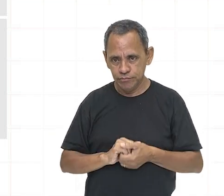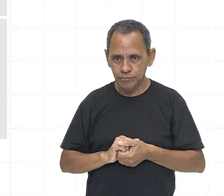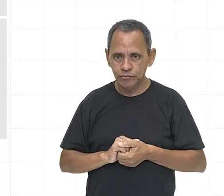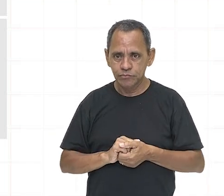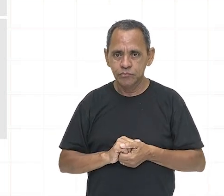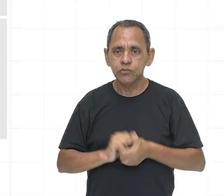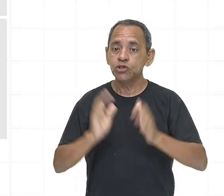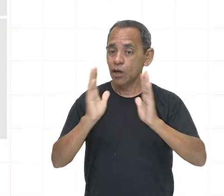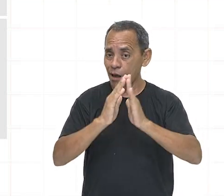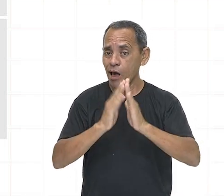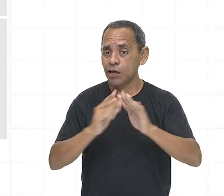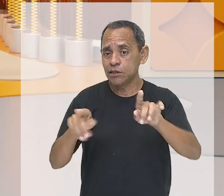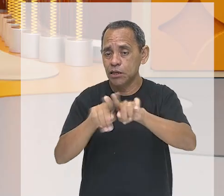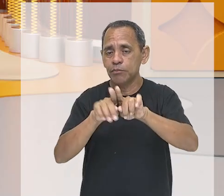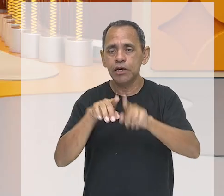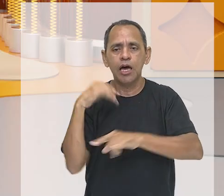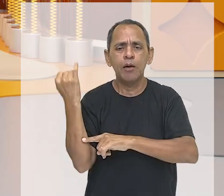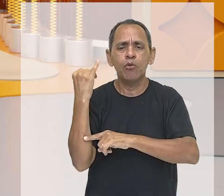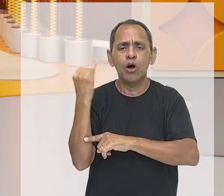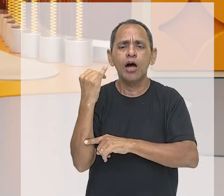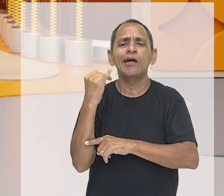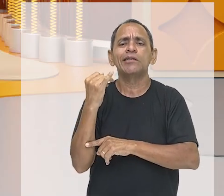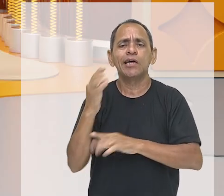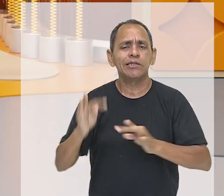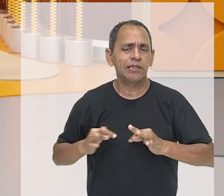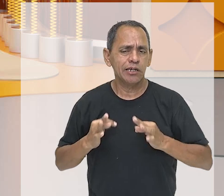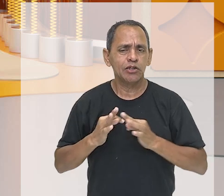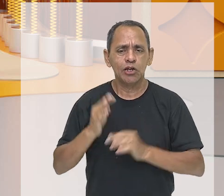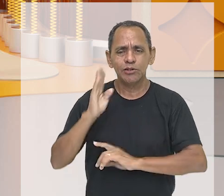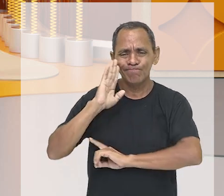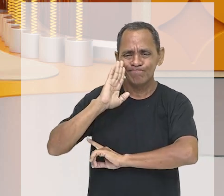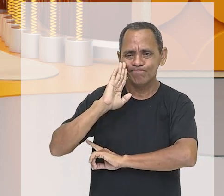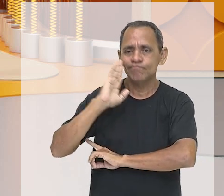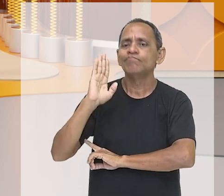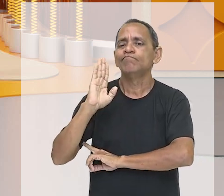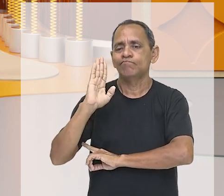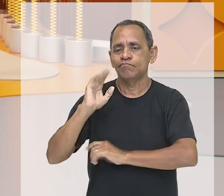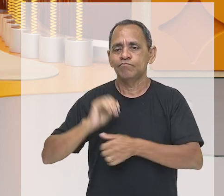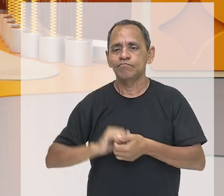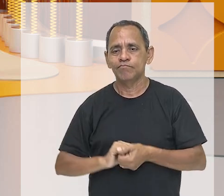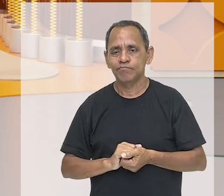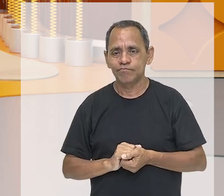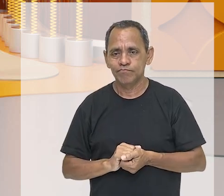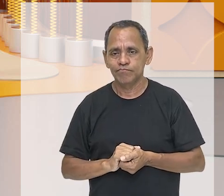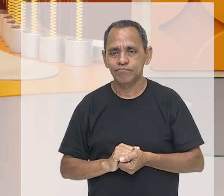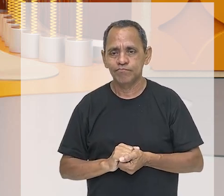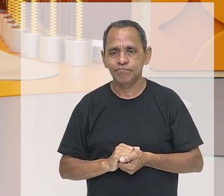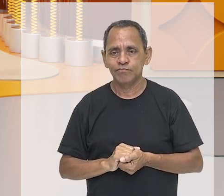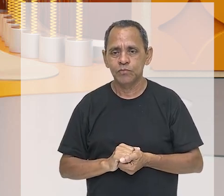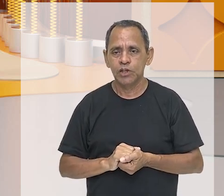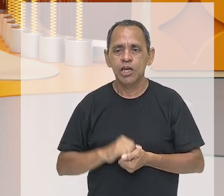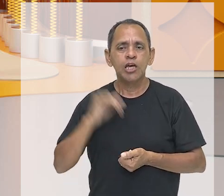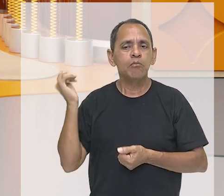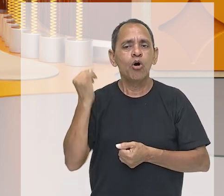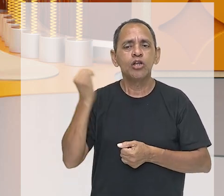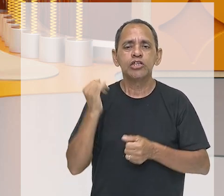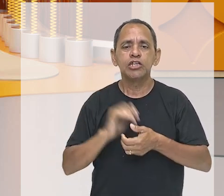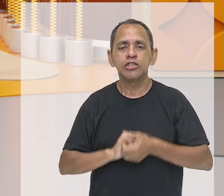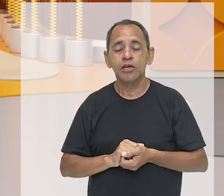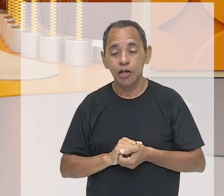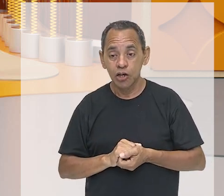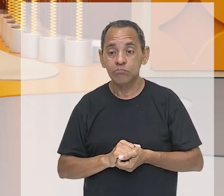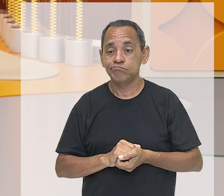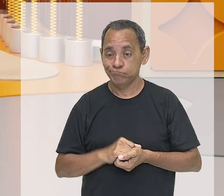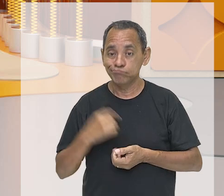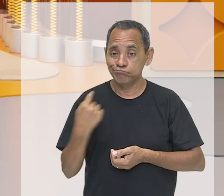importância da tecnologia hoje em dia é fundamental, né? No entanto, em que nós estamos aqui com as nossas aulas, né,